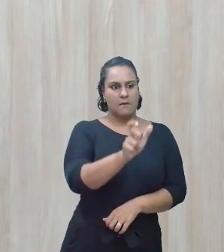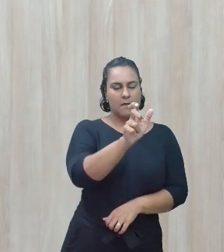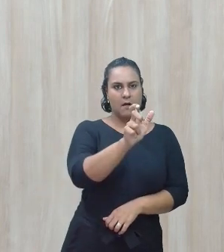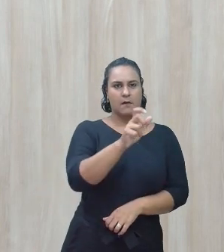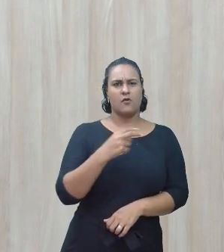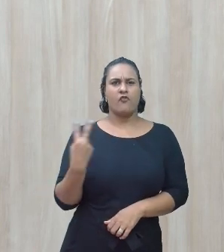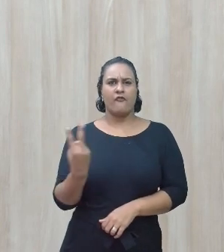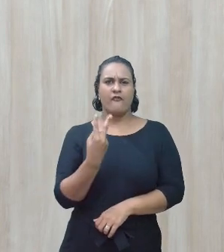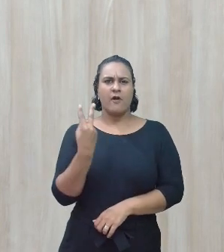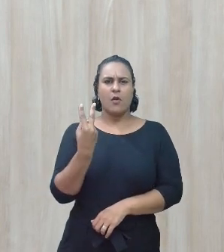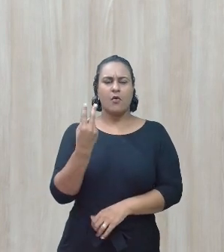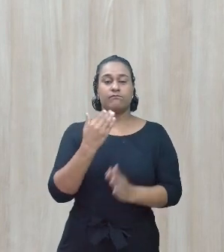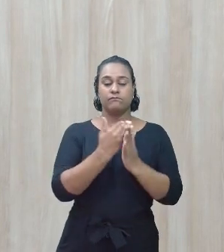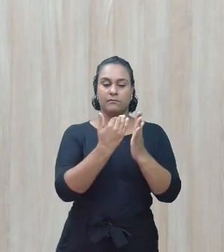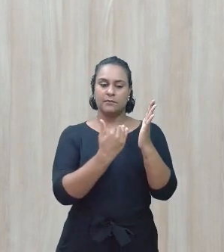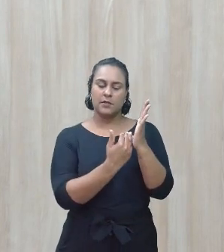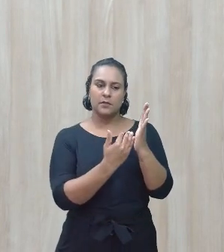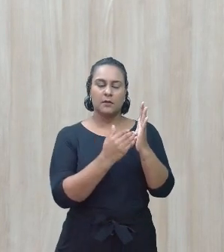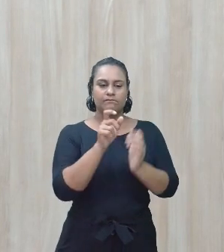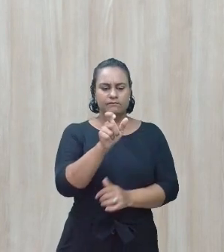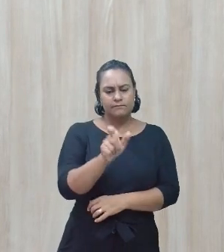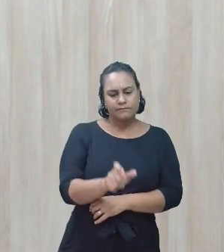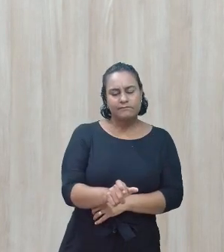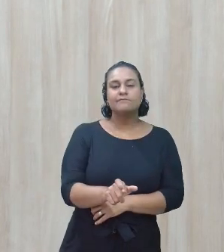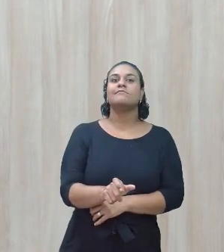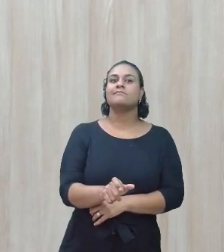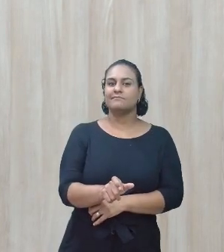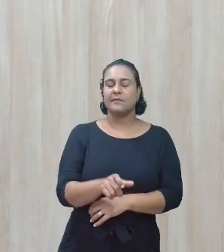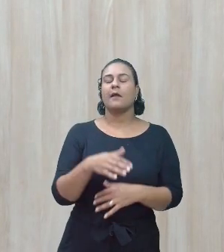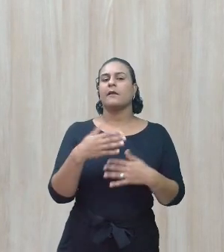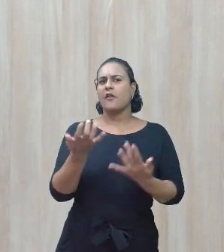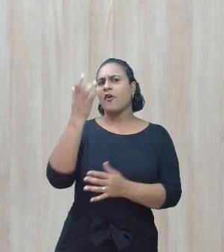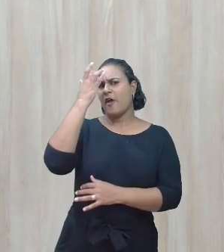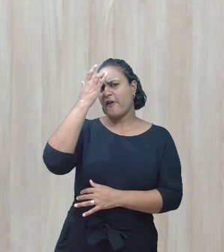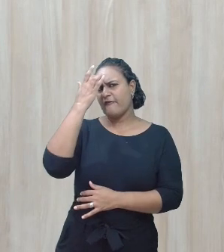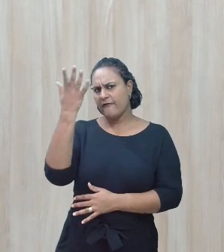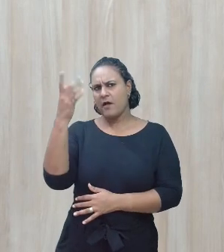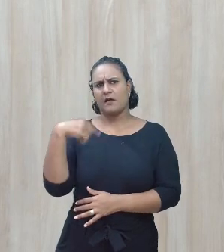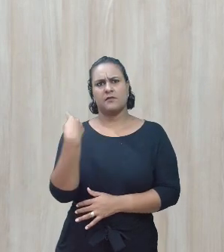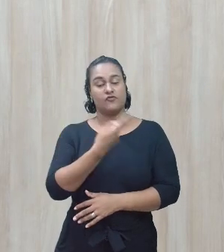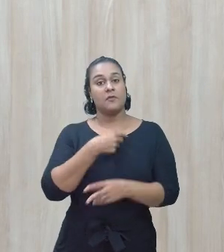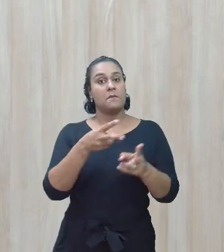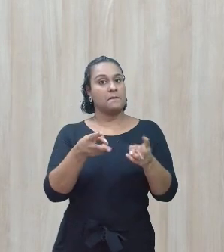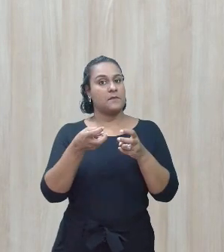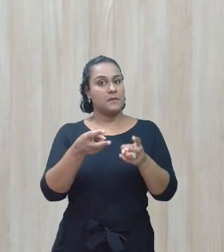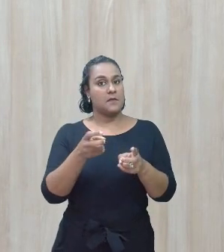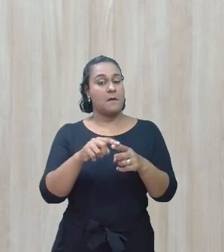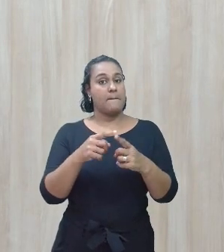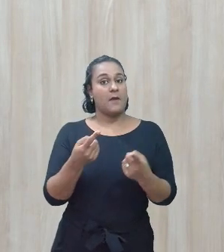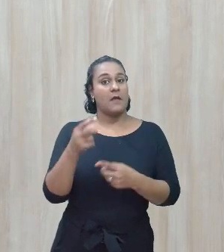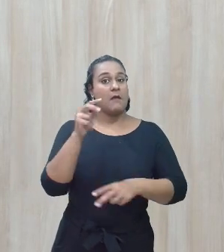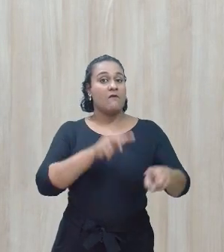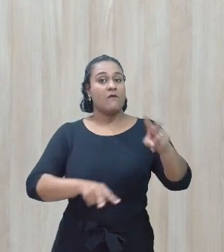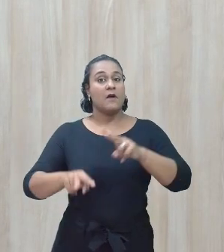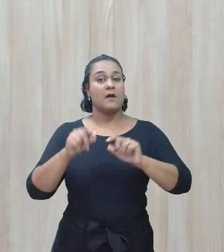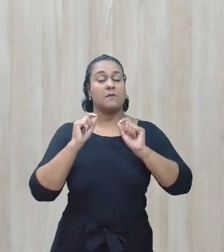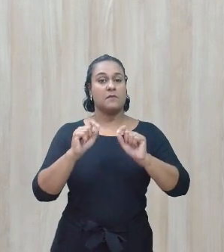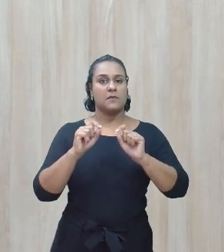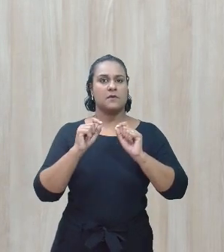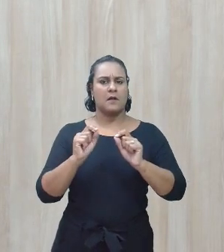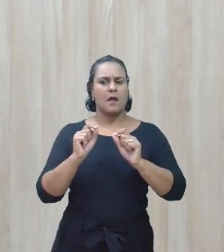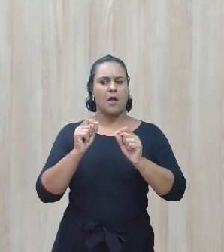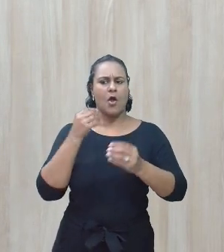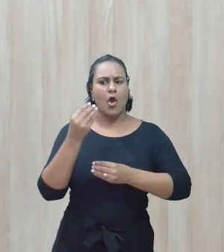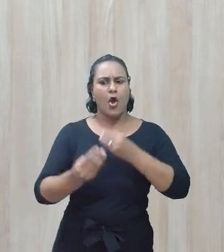tipo de informação, ele é lido facilmente pelo nosso cérebro. Só que a gente vai observar que a confecção